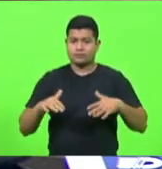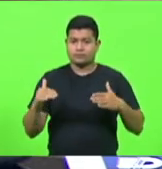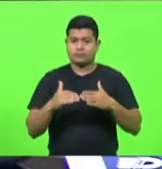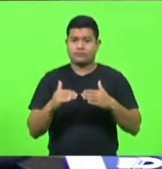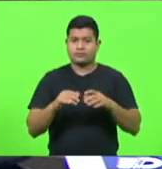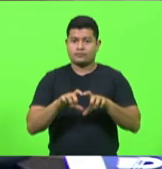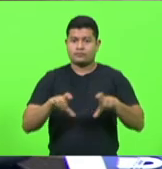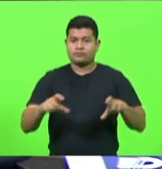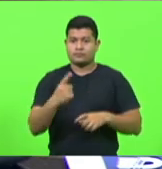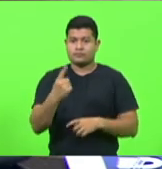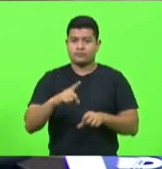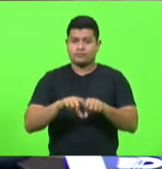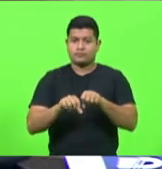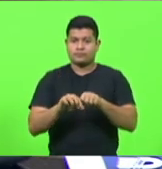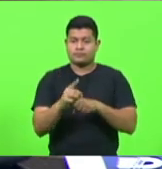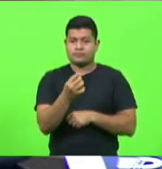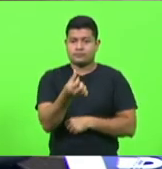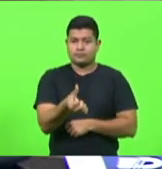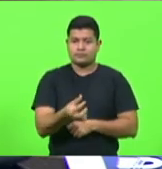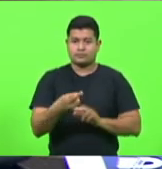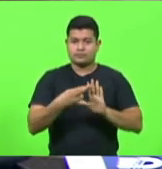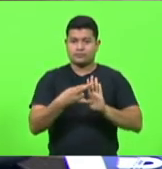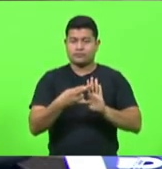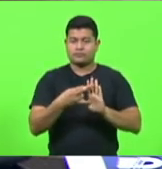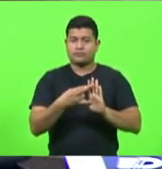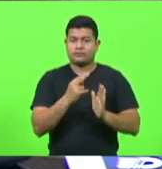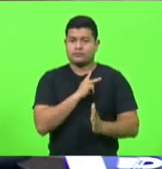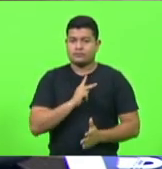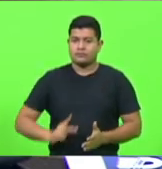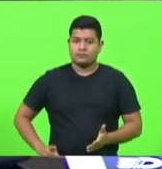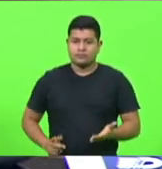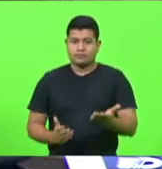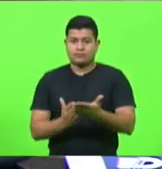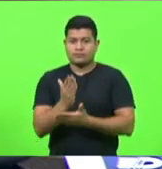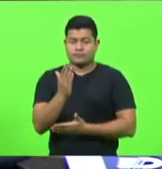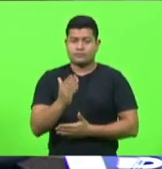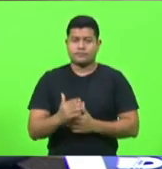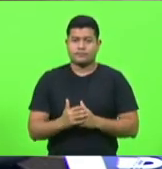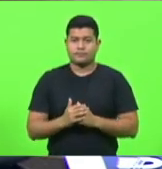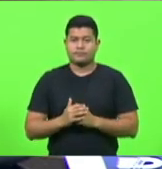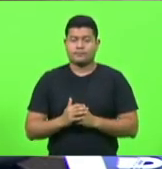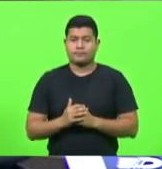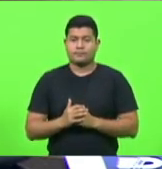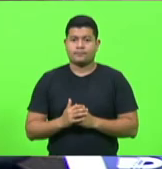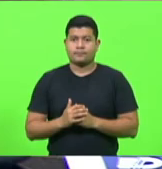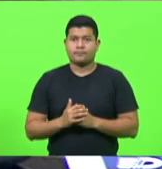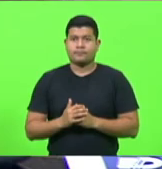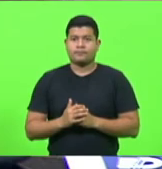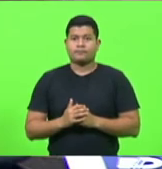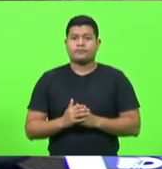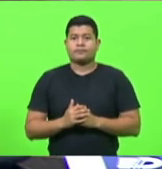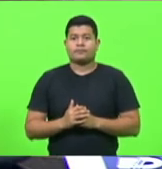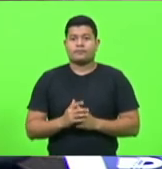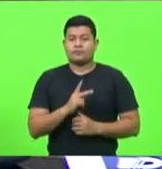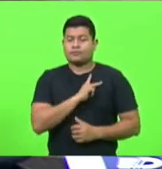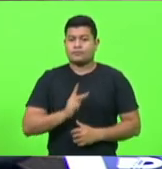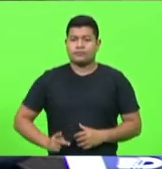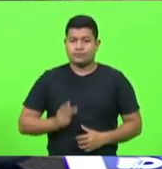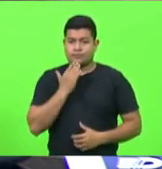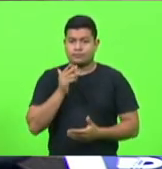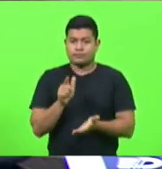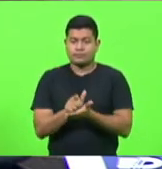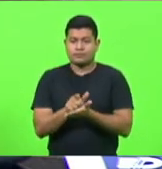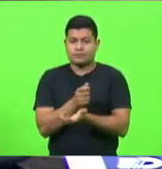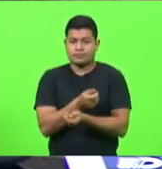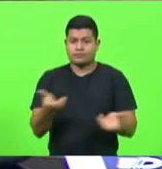em consonância, se compararam com o do artigo 106 do regimento interno, o senhor presidente deu-as por aprovadas. Expediente. O senhor presidente solicitou que